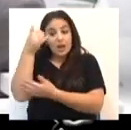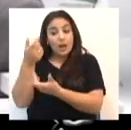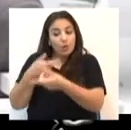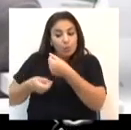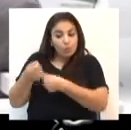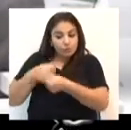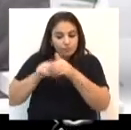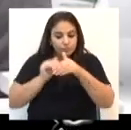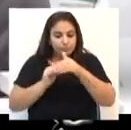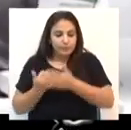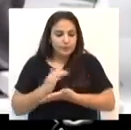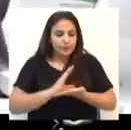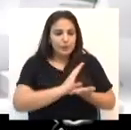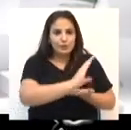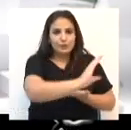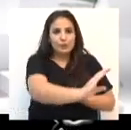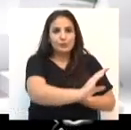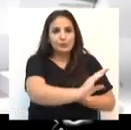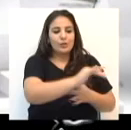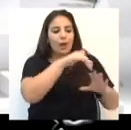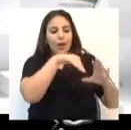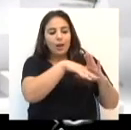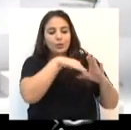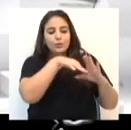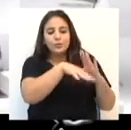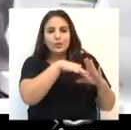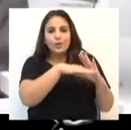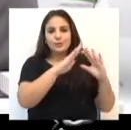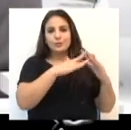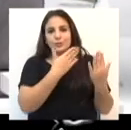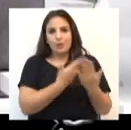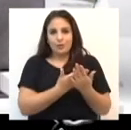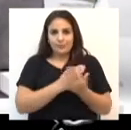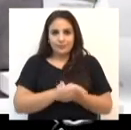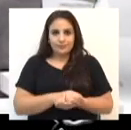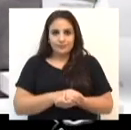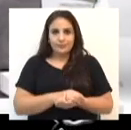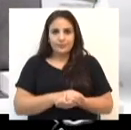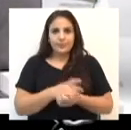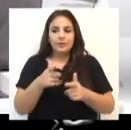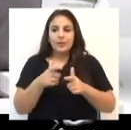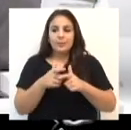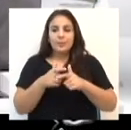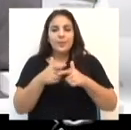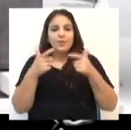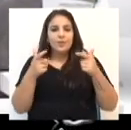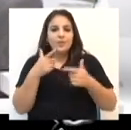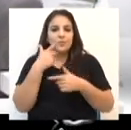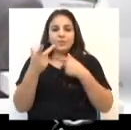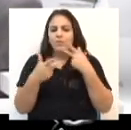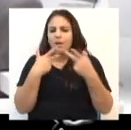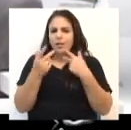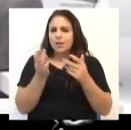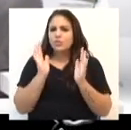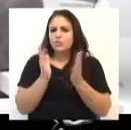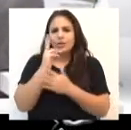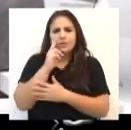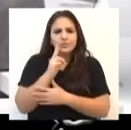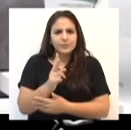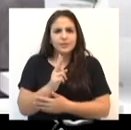esse recurso para comprar ar-condicionado para as escolas. A maior falácia que eu já